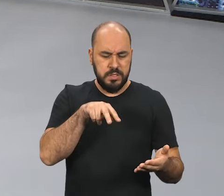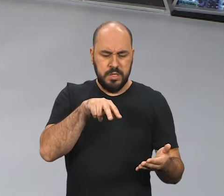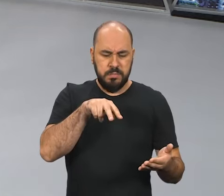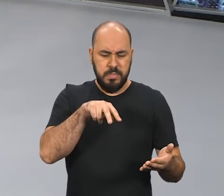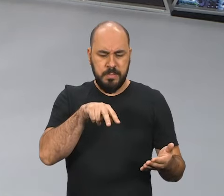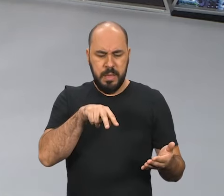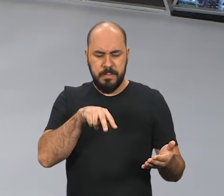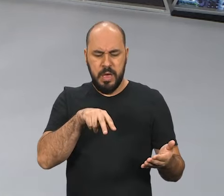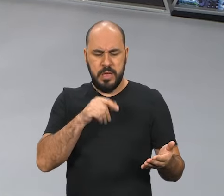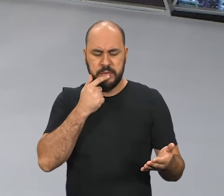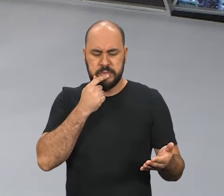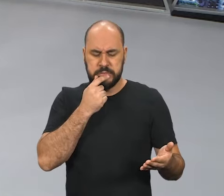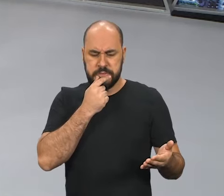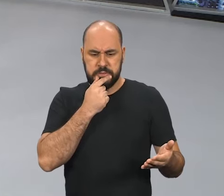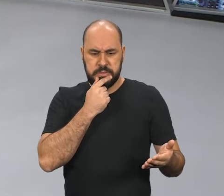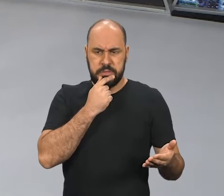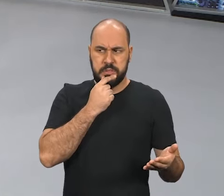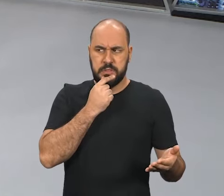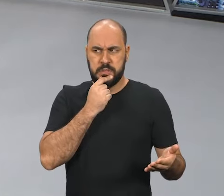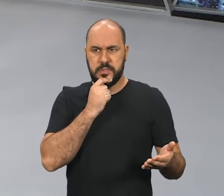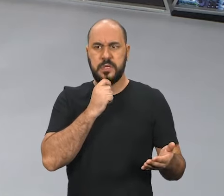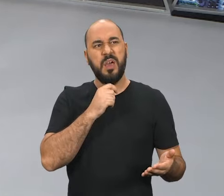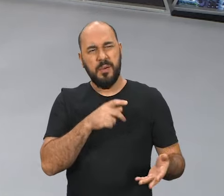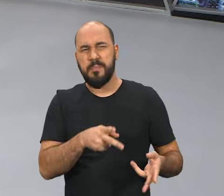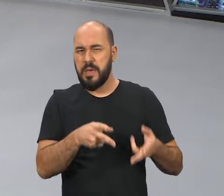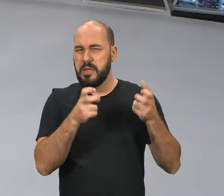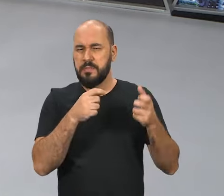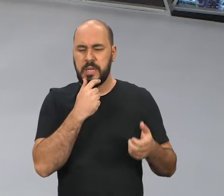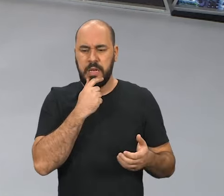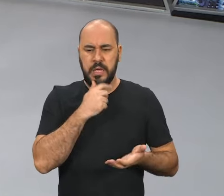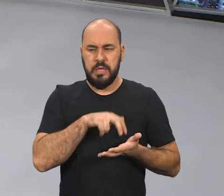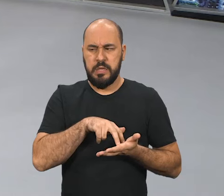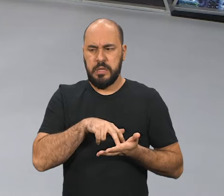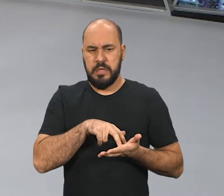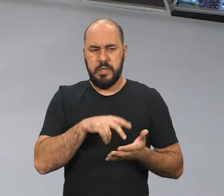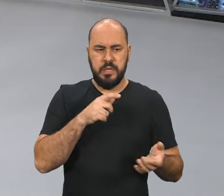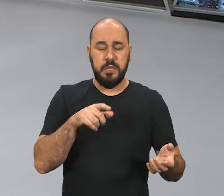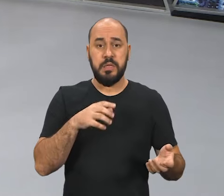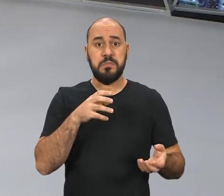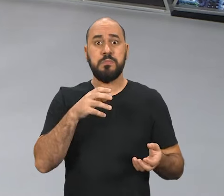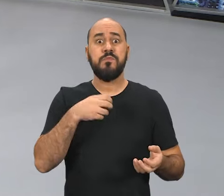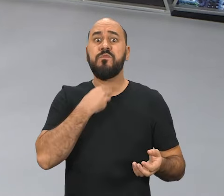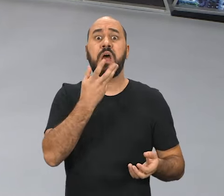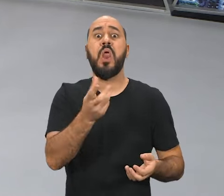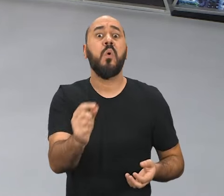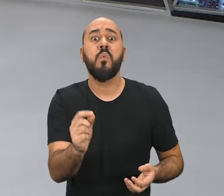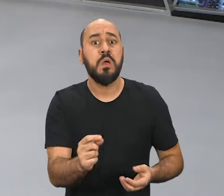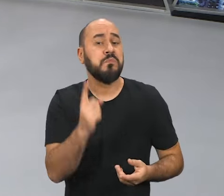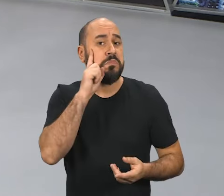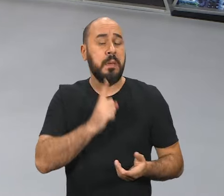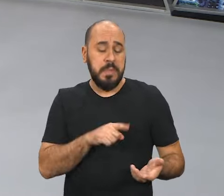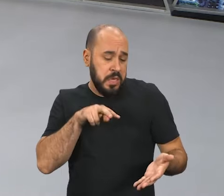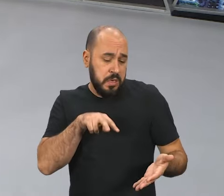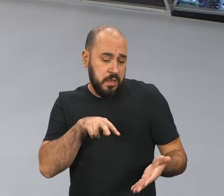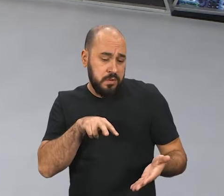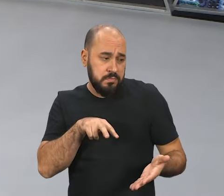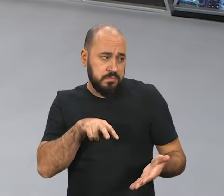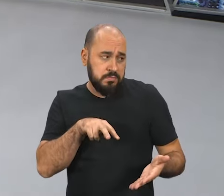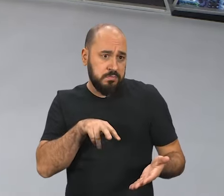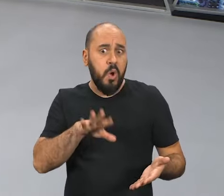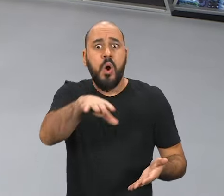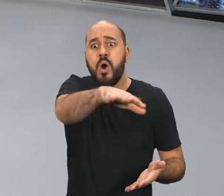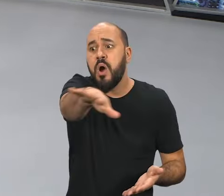exatamente explicar o texto, percebi que ele ficou um pouco perdido, inseguro, e ele não tendo o que dizer, ele simplesmente falou assim para a